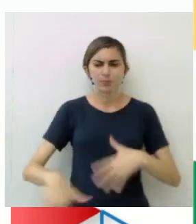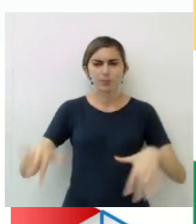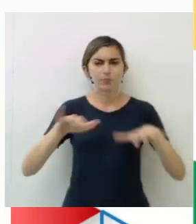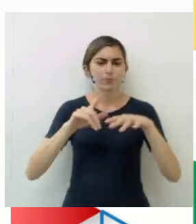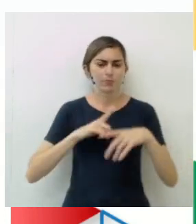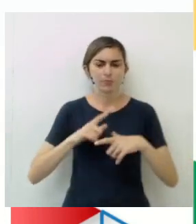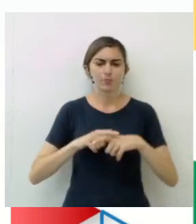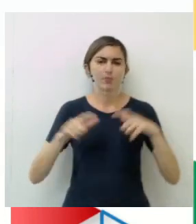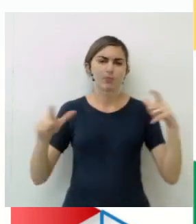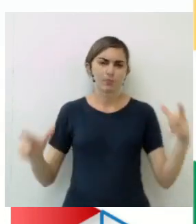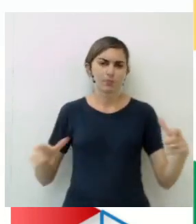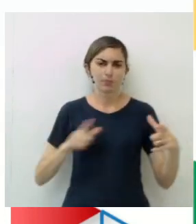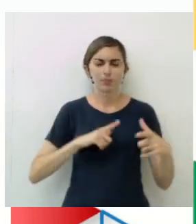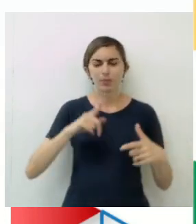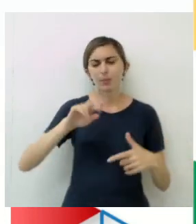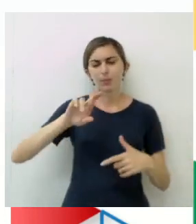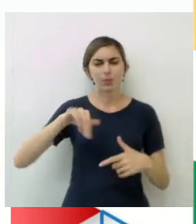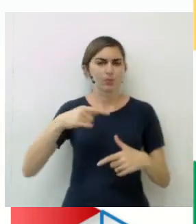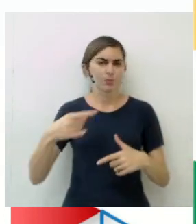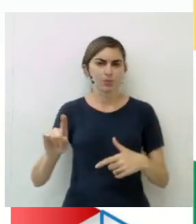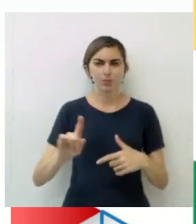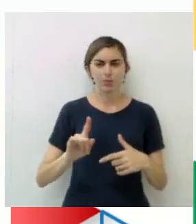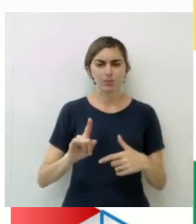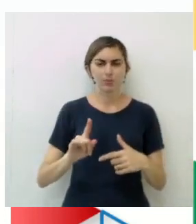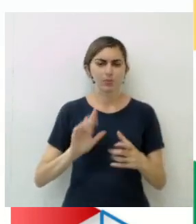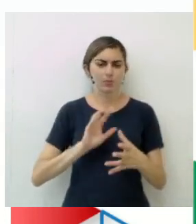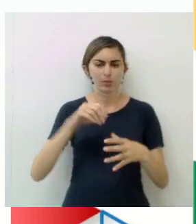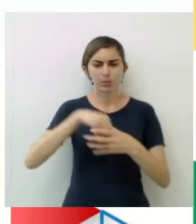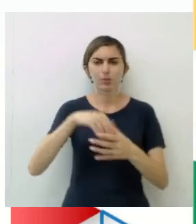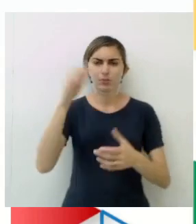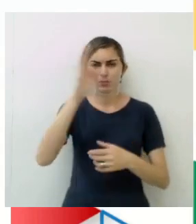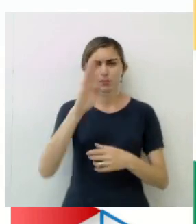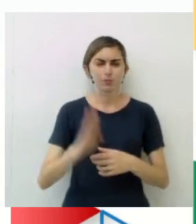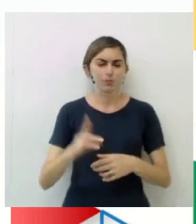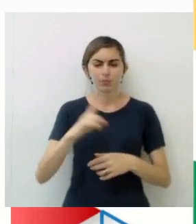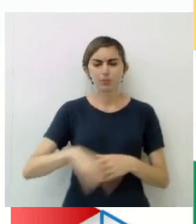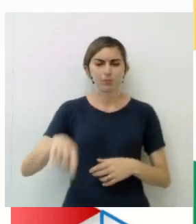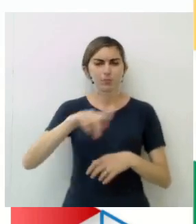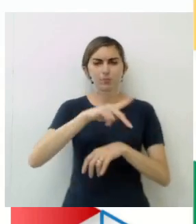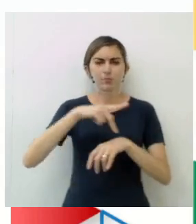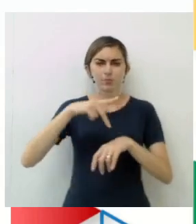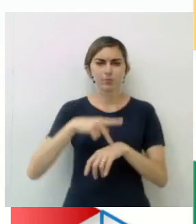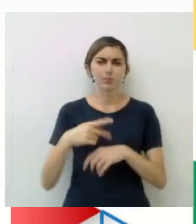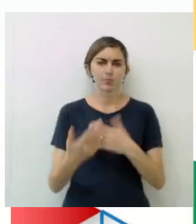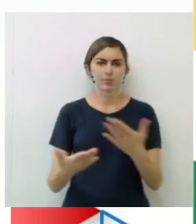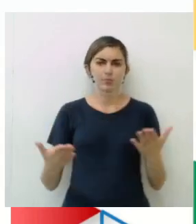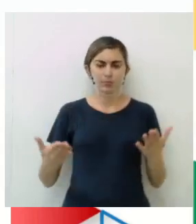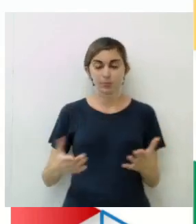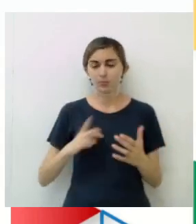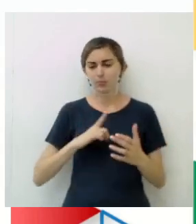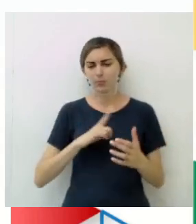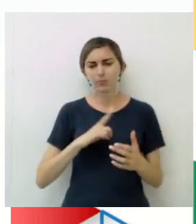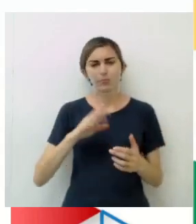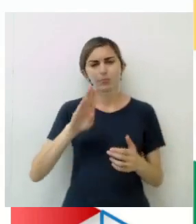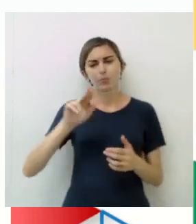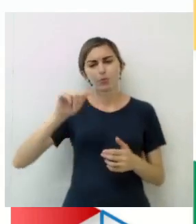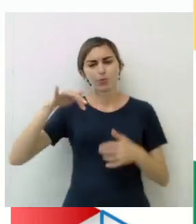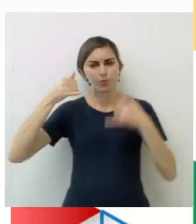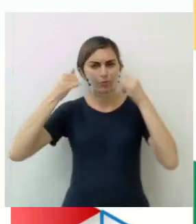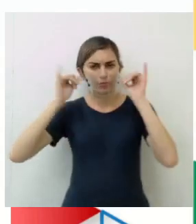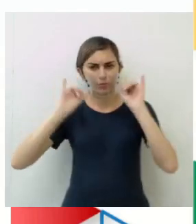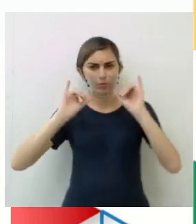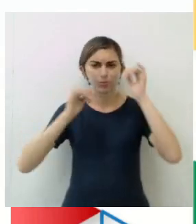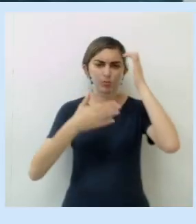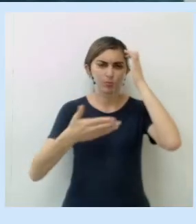têm as maiores produções dentro do Brasil, né, do nosso país. Então, se a gente pegar os búfalos, eles